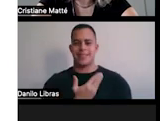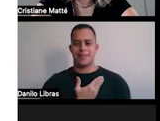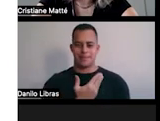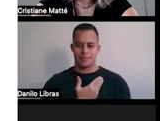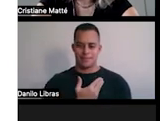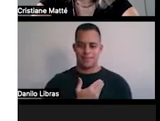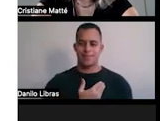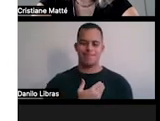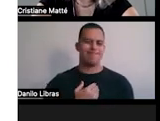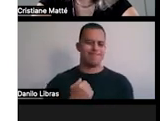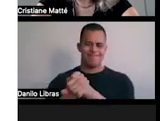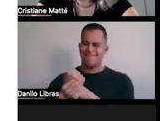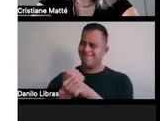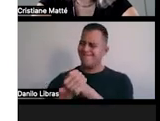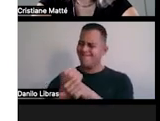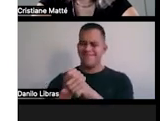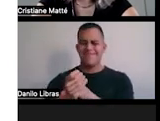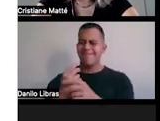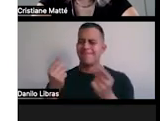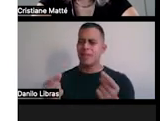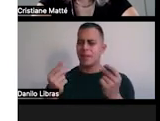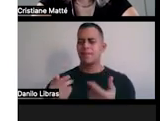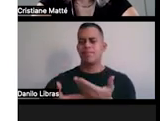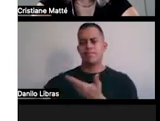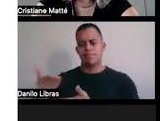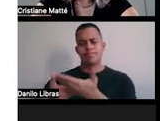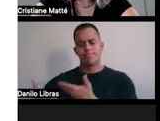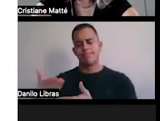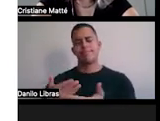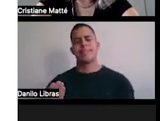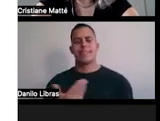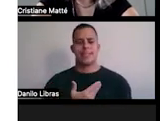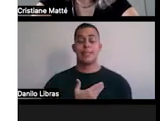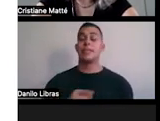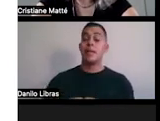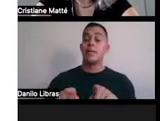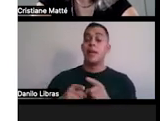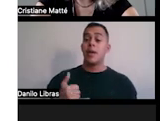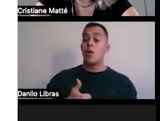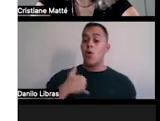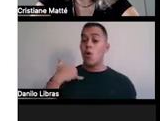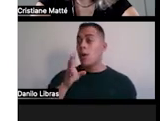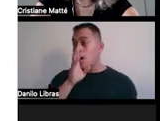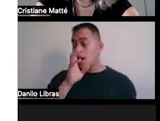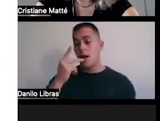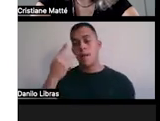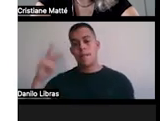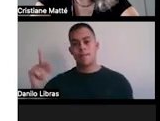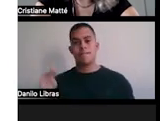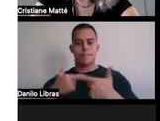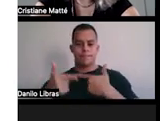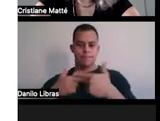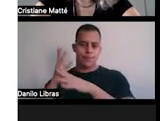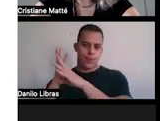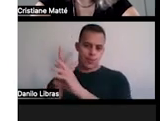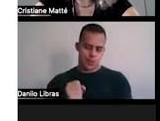décadas já de amizade, de colaboração e de muito orgulho de acompanhar a carreira da doutora Patrícia.